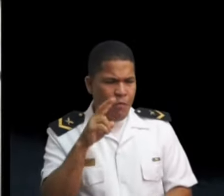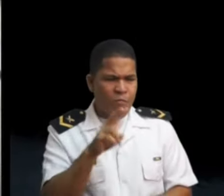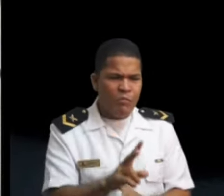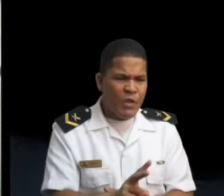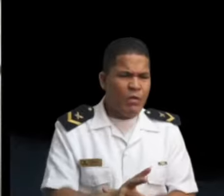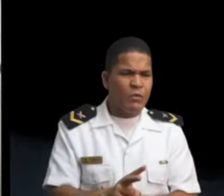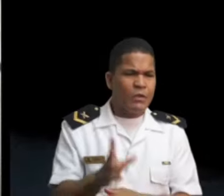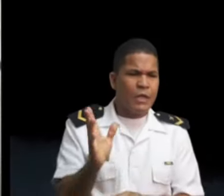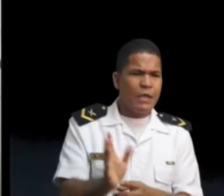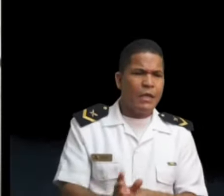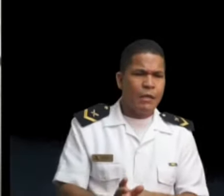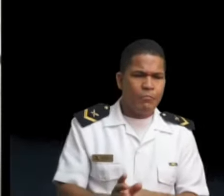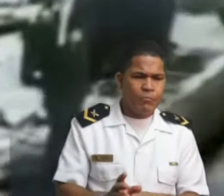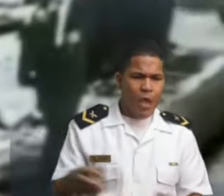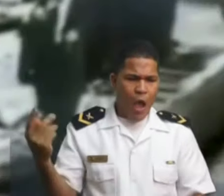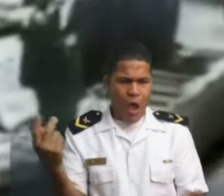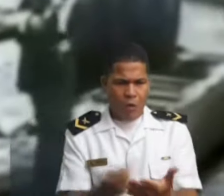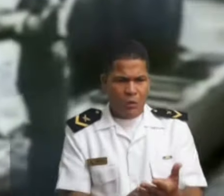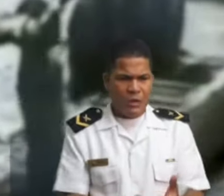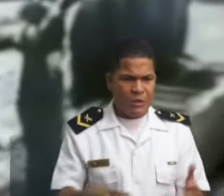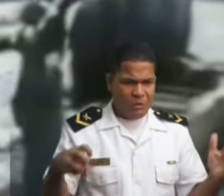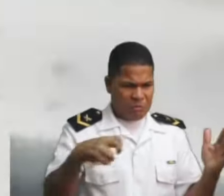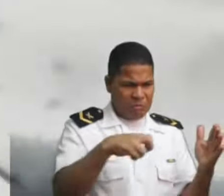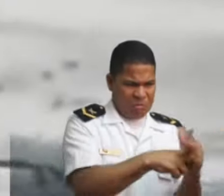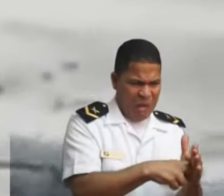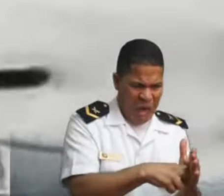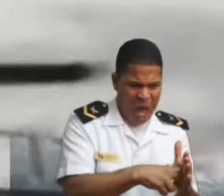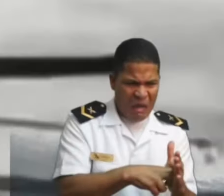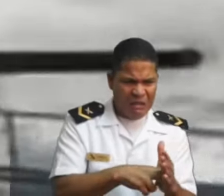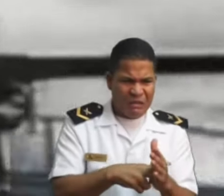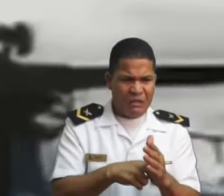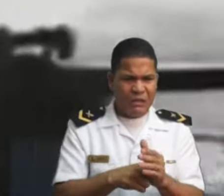barco Shangri-La pelo submarino alemão